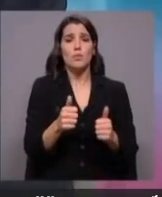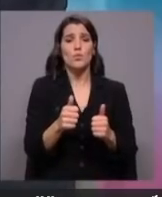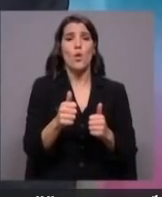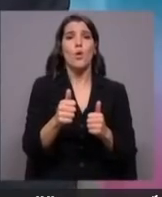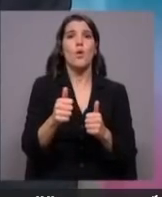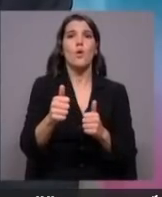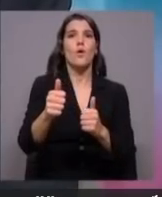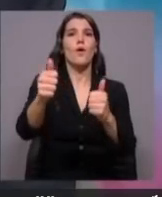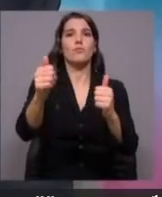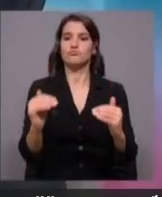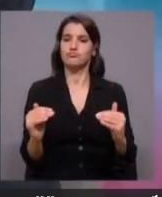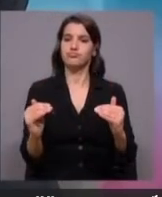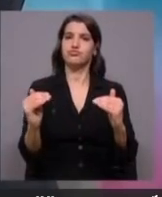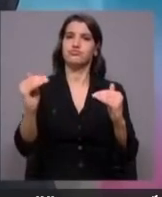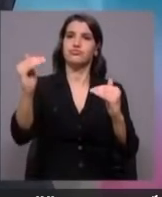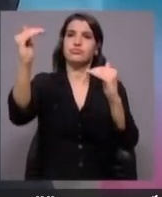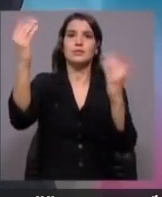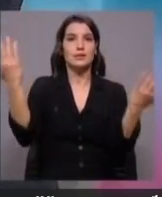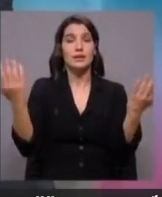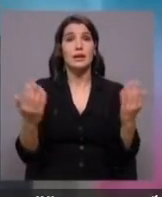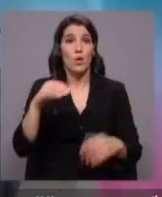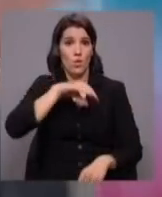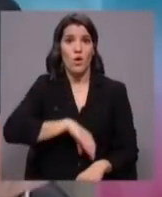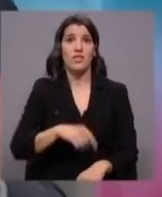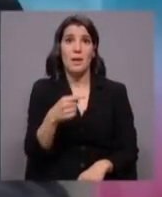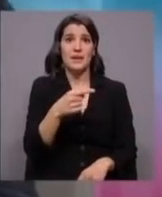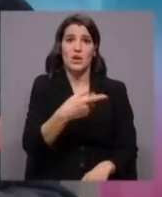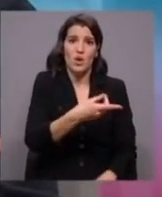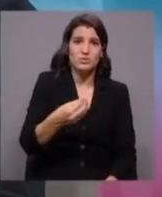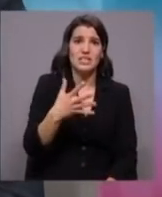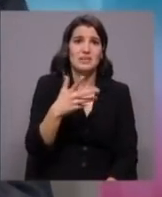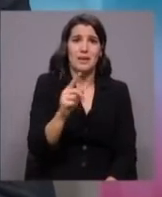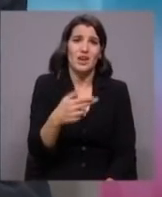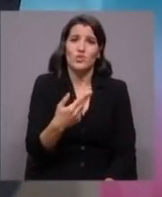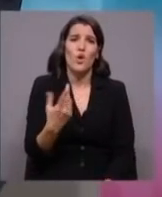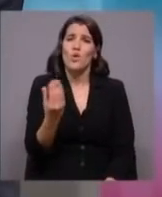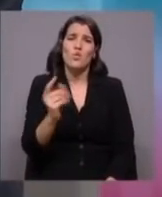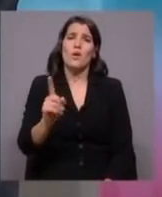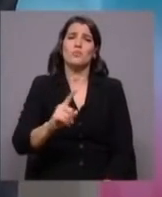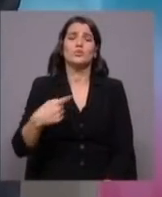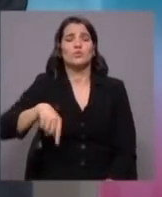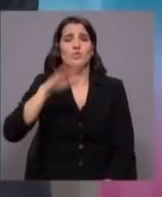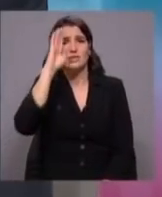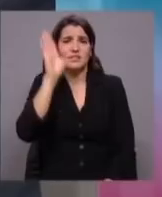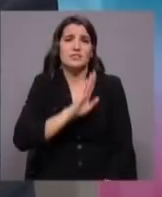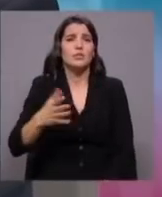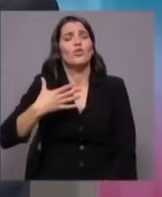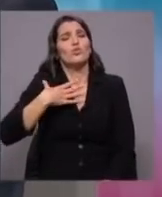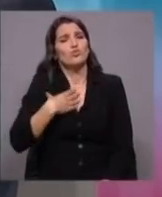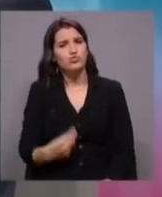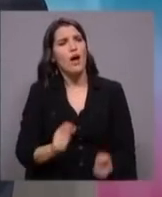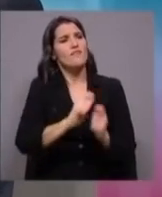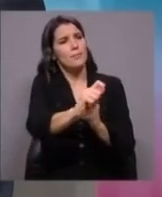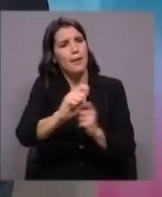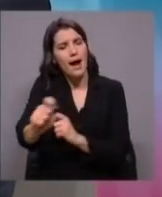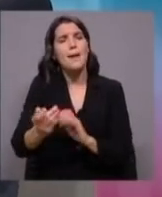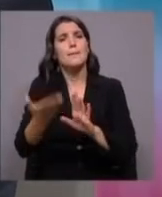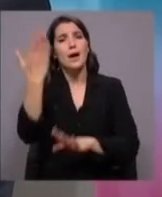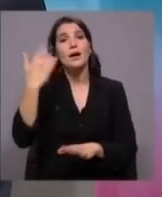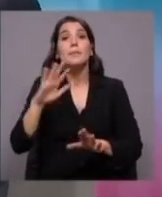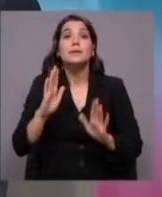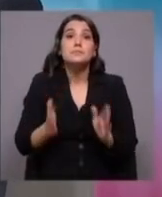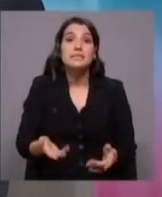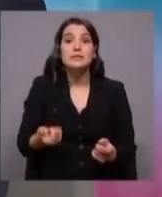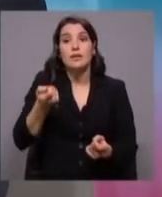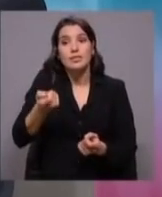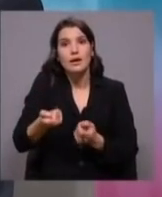Porque mesmo o salário mínimo de 900 ou 1000 euros não é muito dinheiro, como todos nós sabemos. Todos gostaríamos de pagar mais, mas temos de pagar à medida